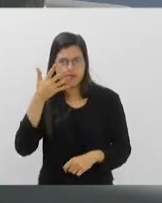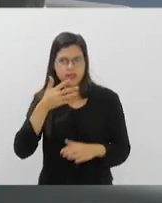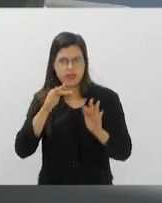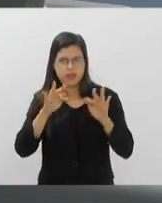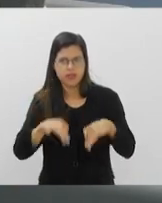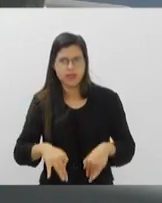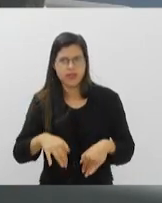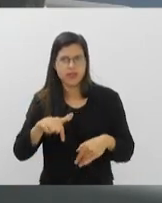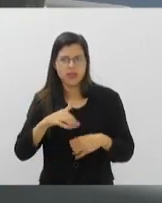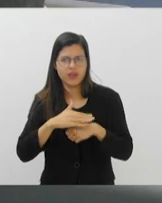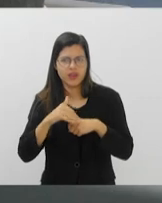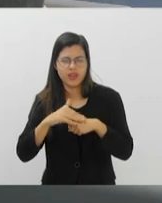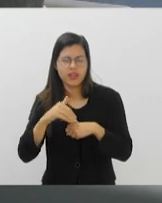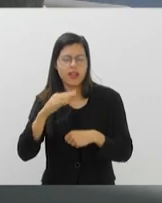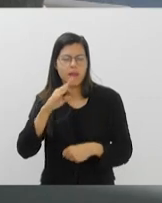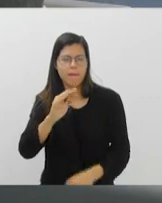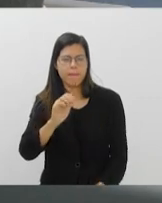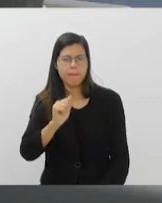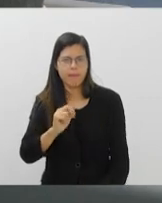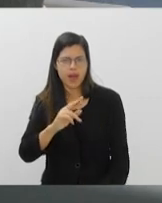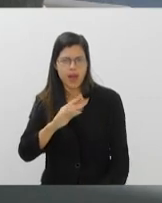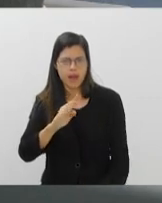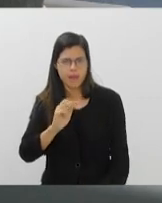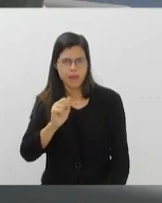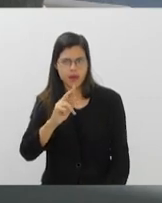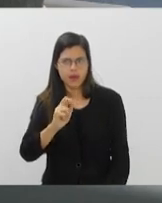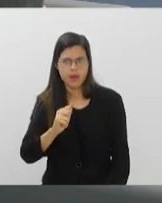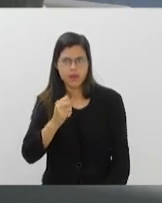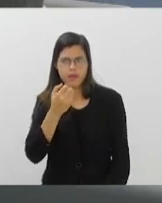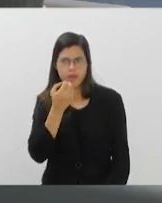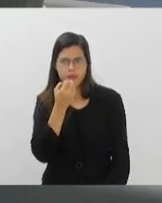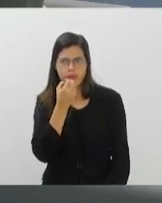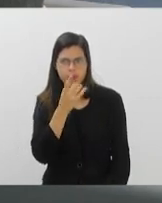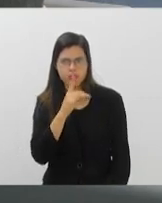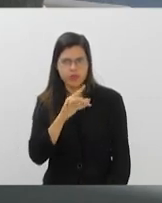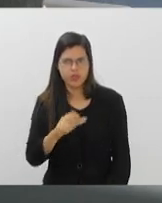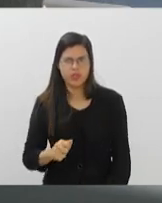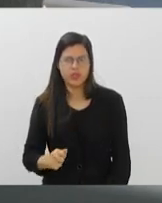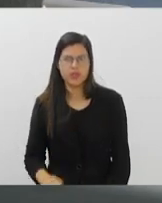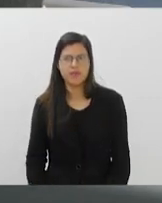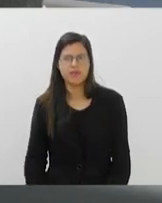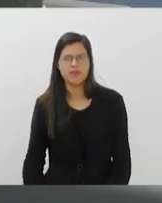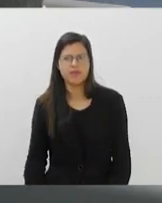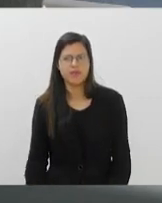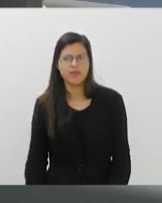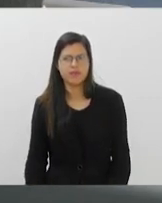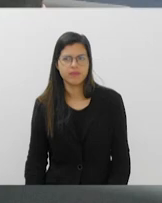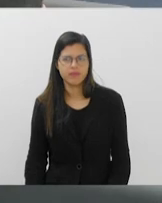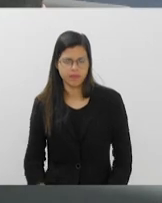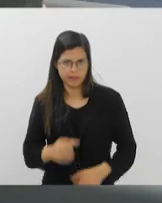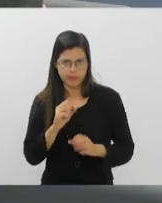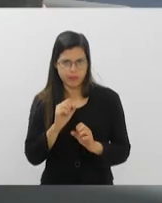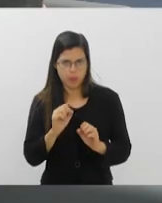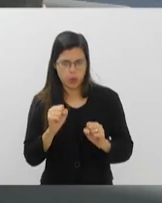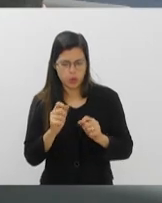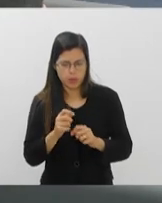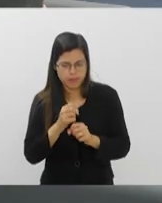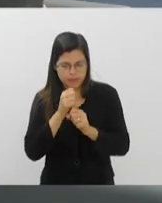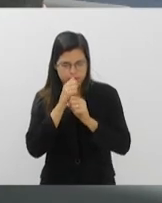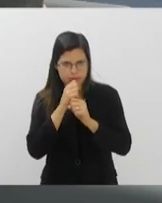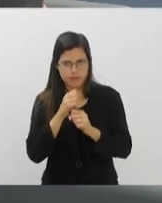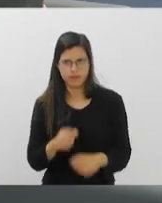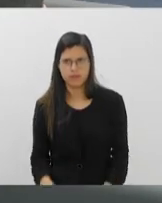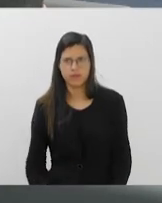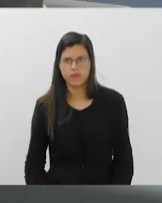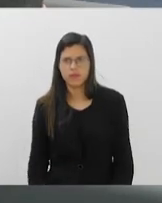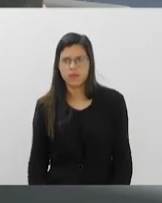Bárbara Toledo Bom dia tá Alô pode puxar mais para cá Felipe tá acho que tá bom tá bom